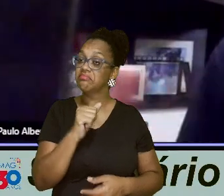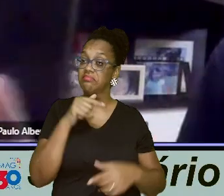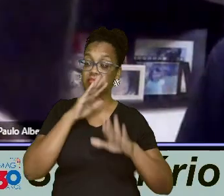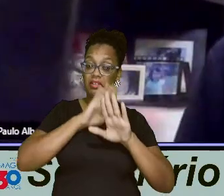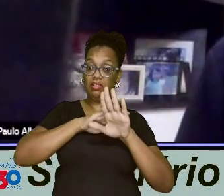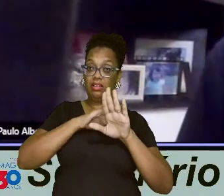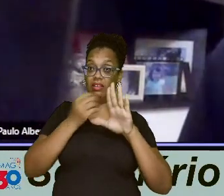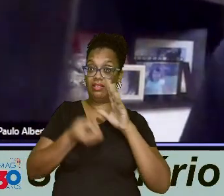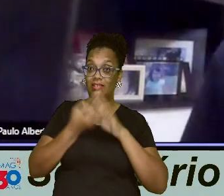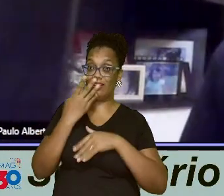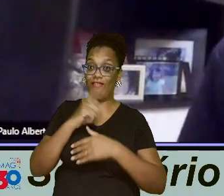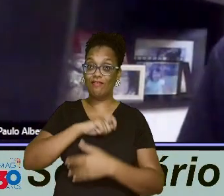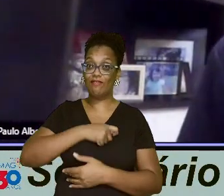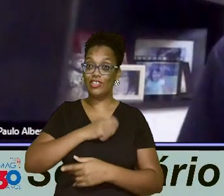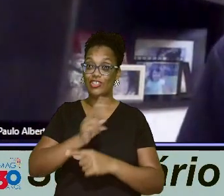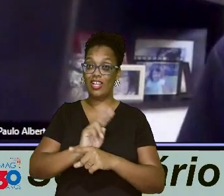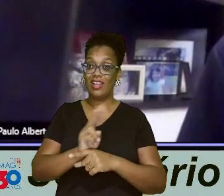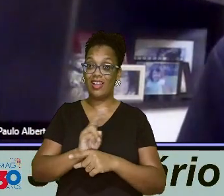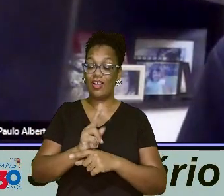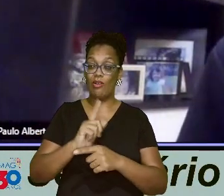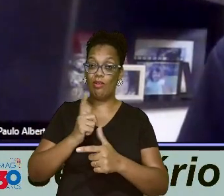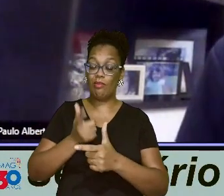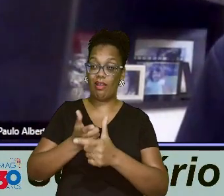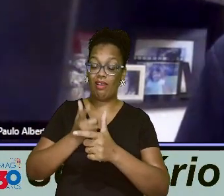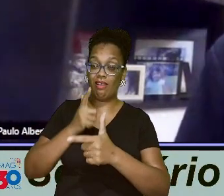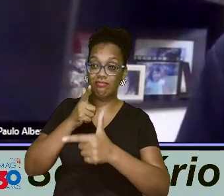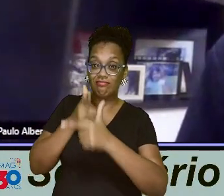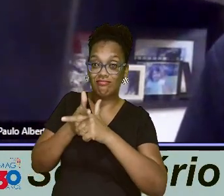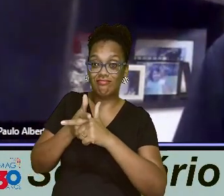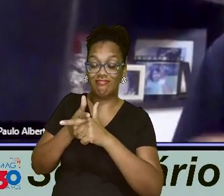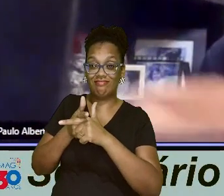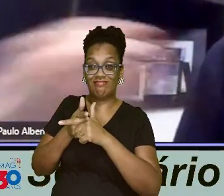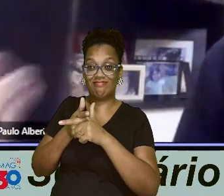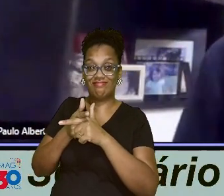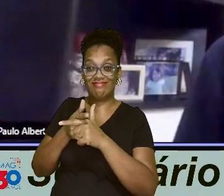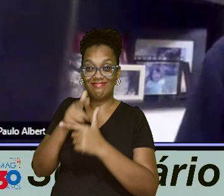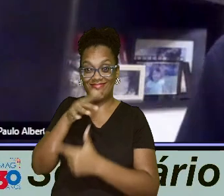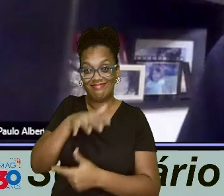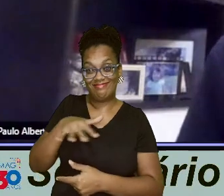execução fiscal e para disciplinar o regime